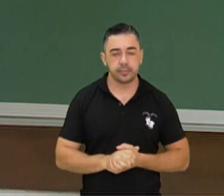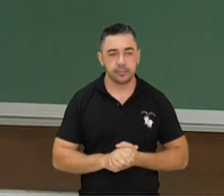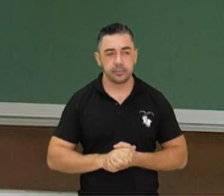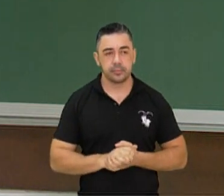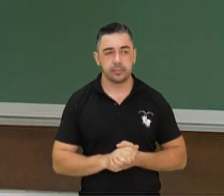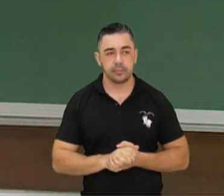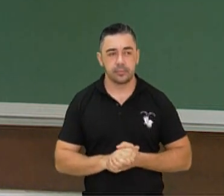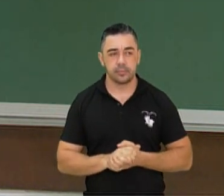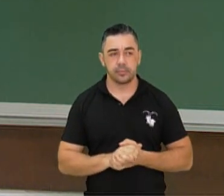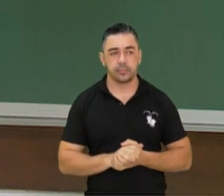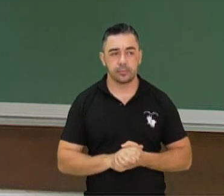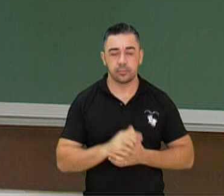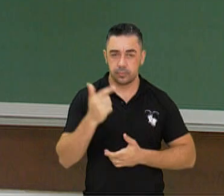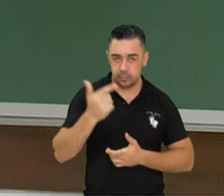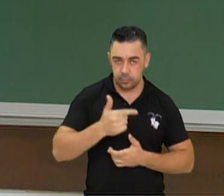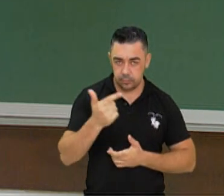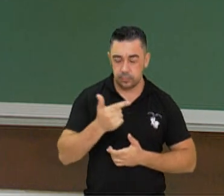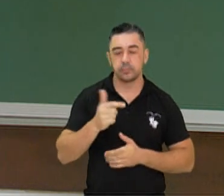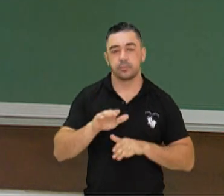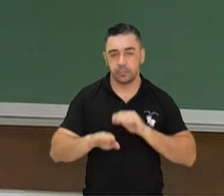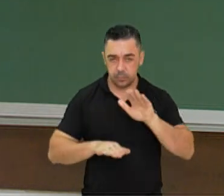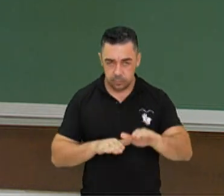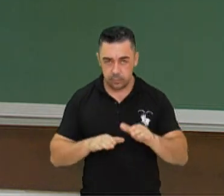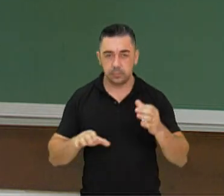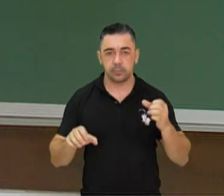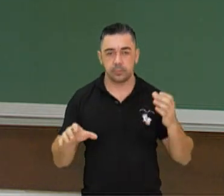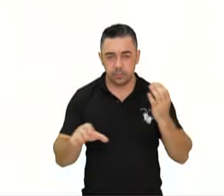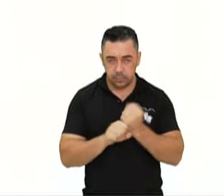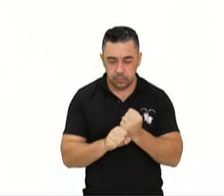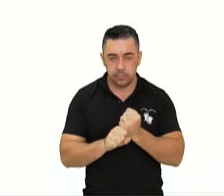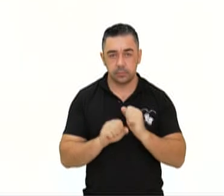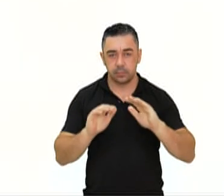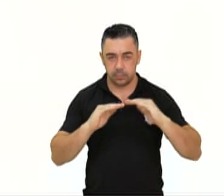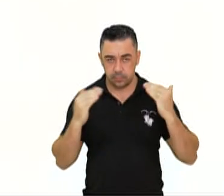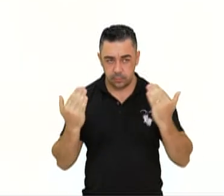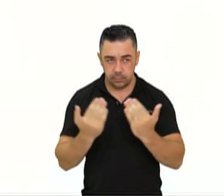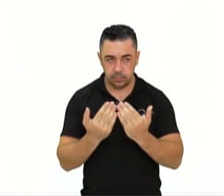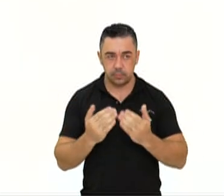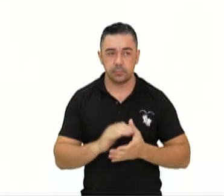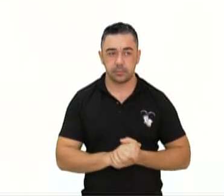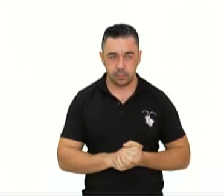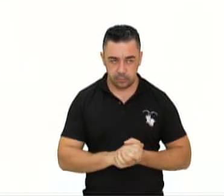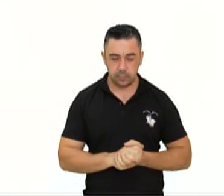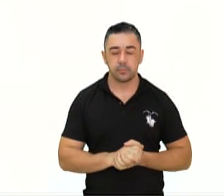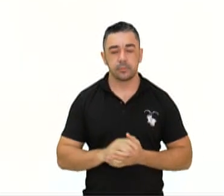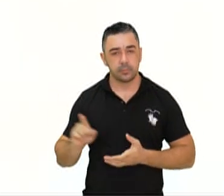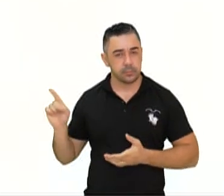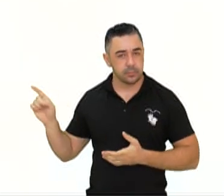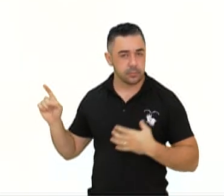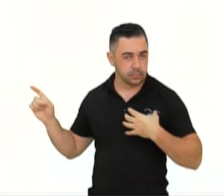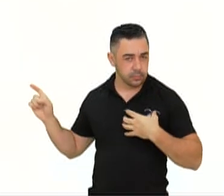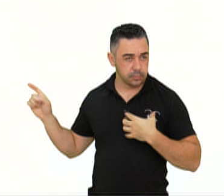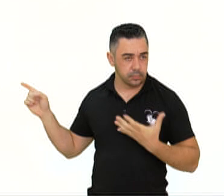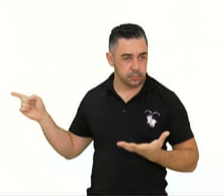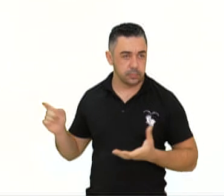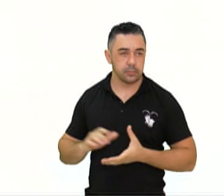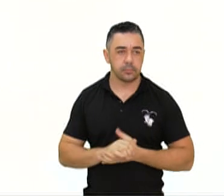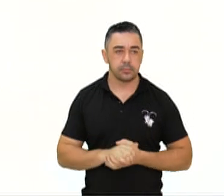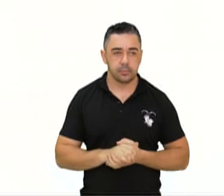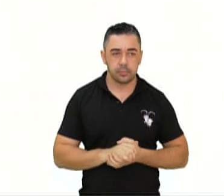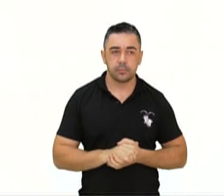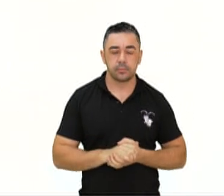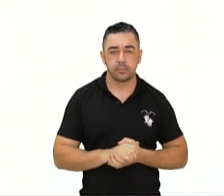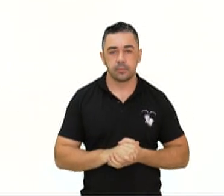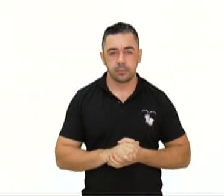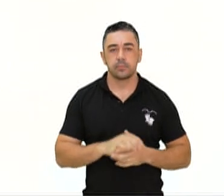tá? Então, aqui o segundo passo é realmente calcular a área lateral desse bombom que tem esse formato de tronco de cone